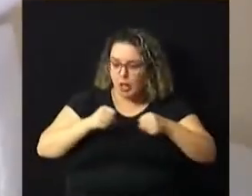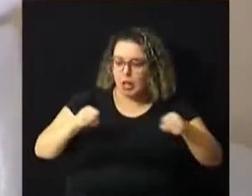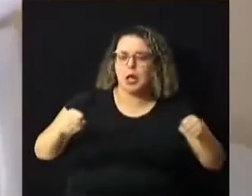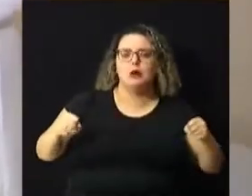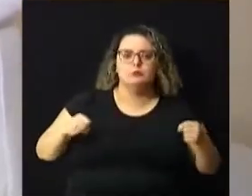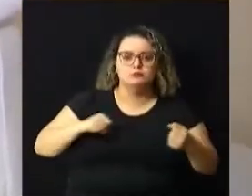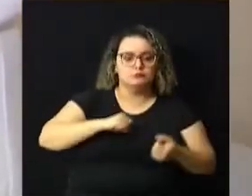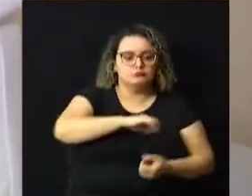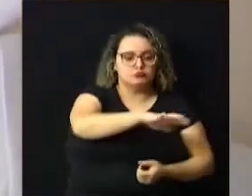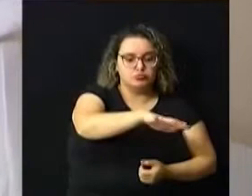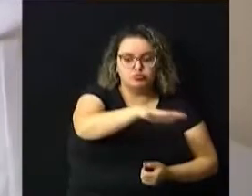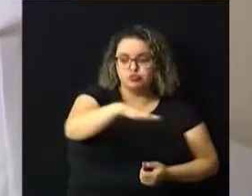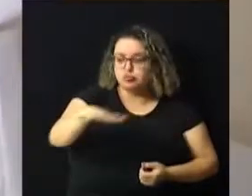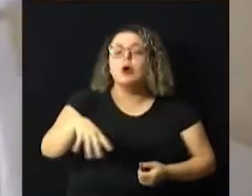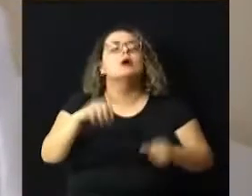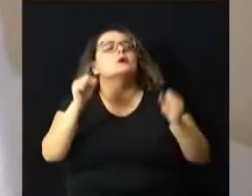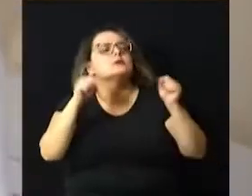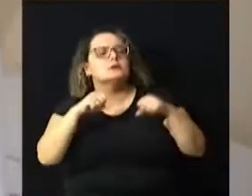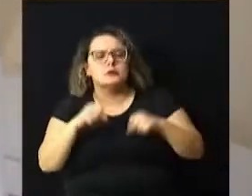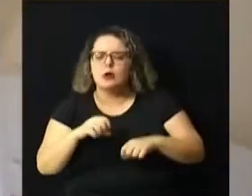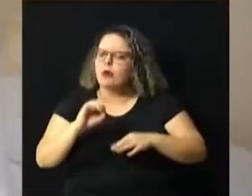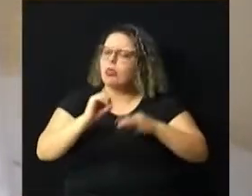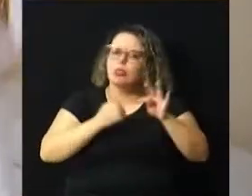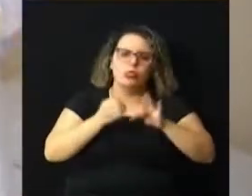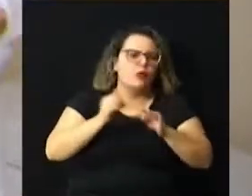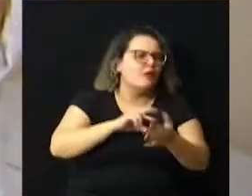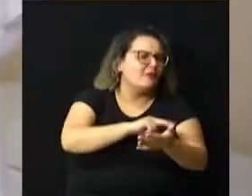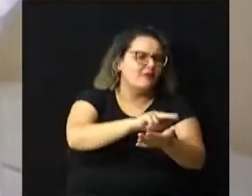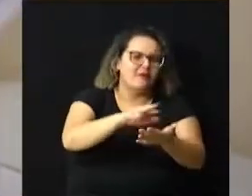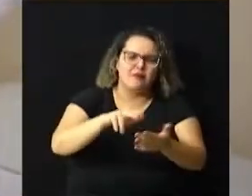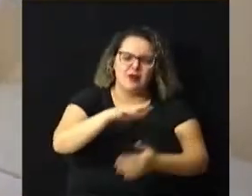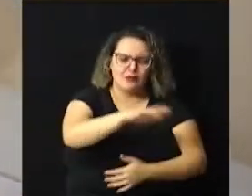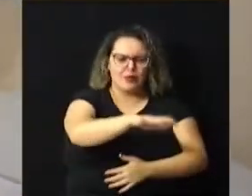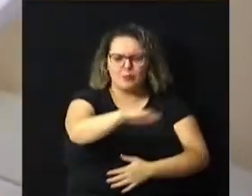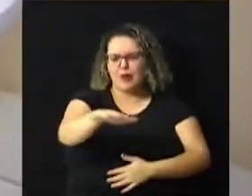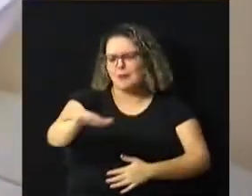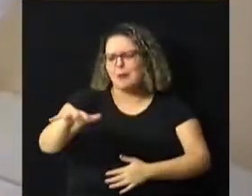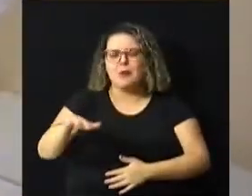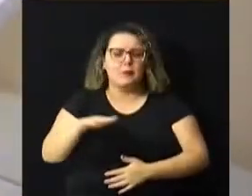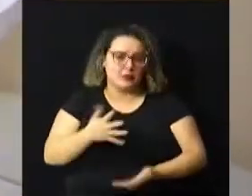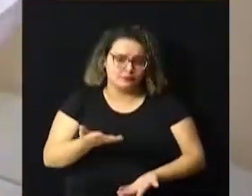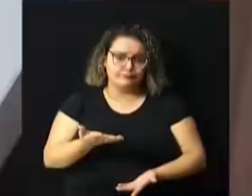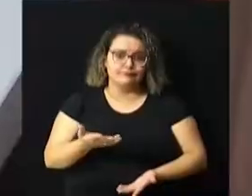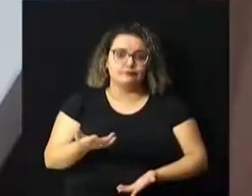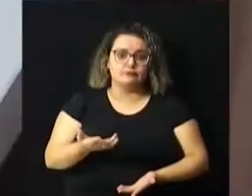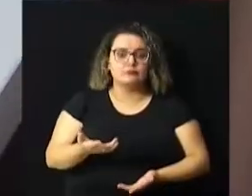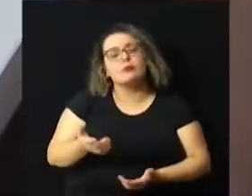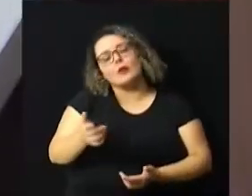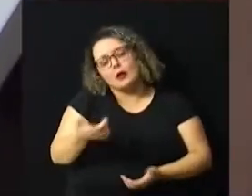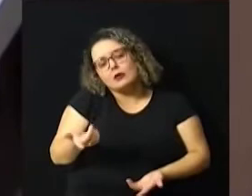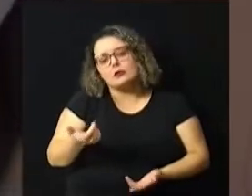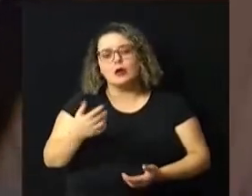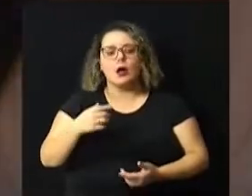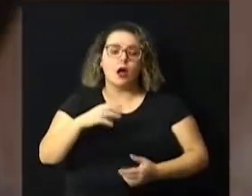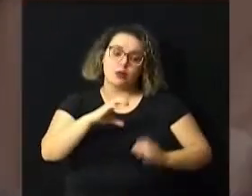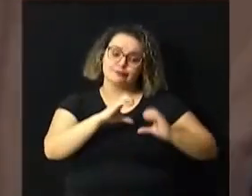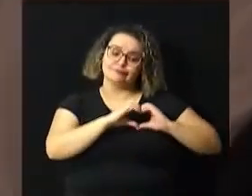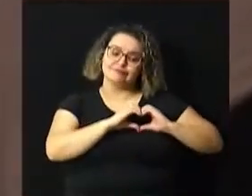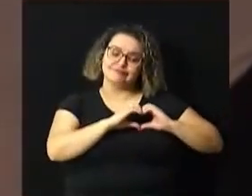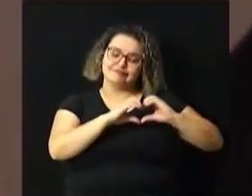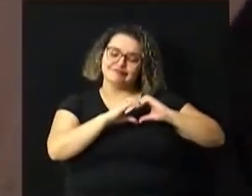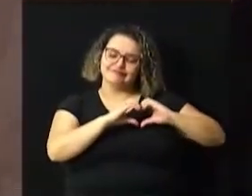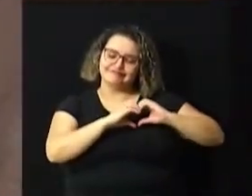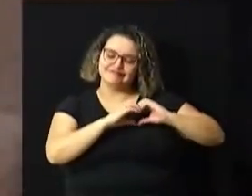o leque. Sim, a TO tem muitos campos de atuações. Olha e aí, só que legal, realmente vai da área que o seu coração bater